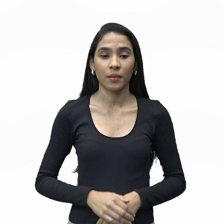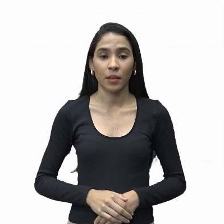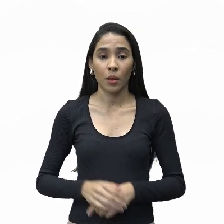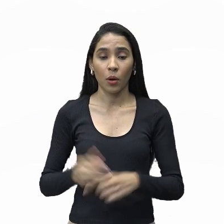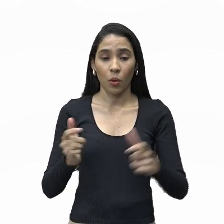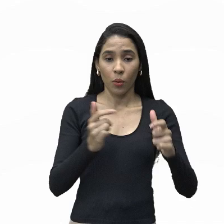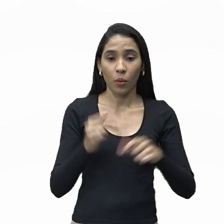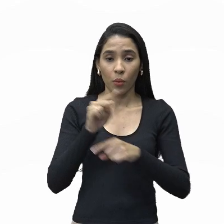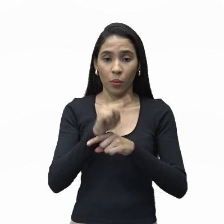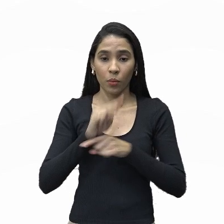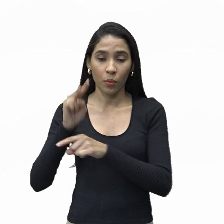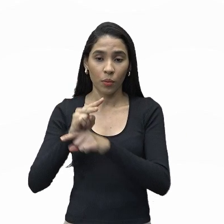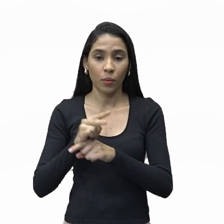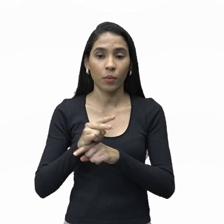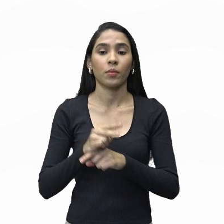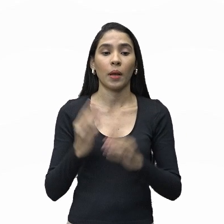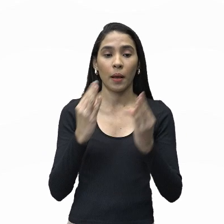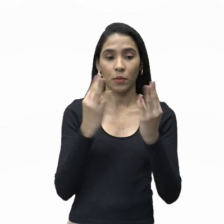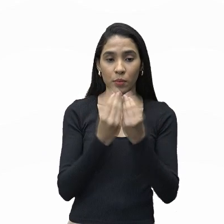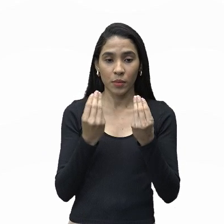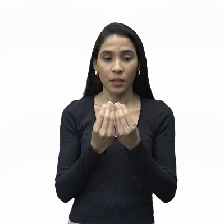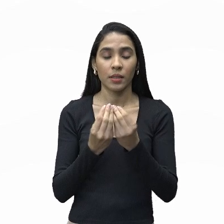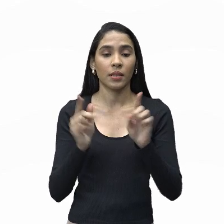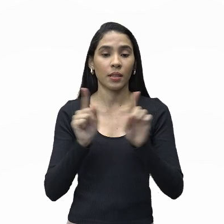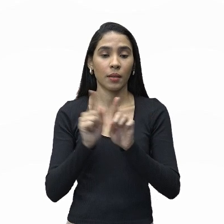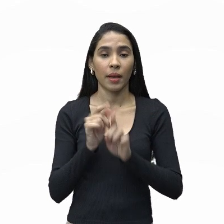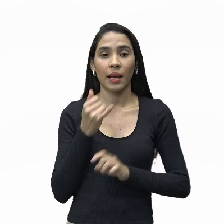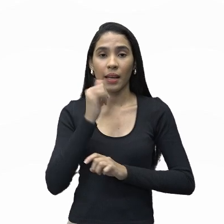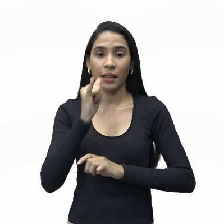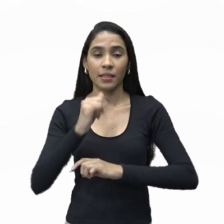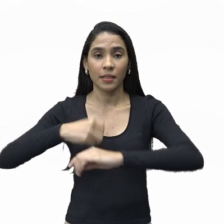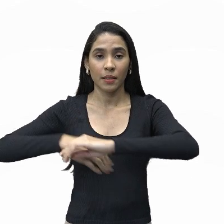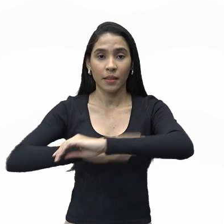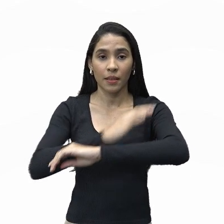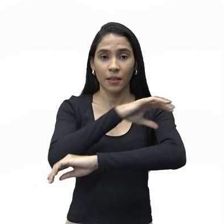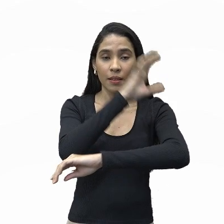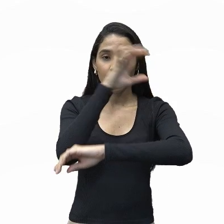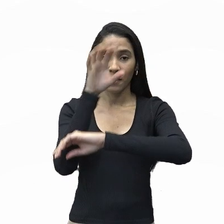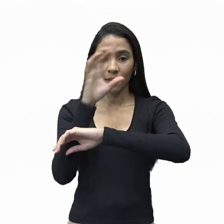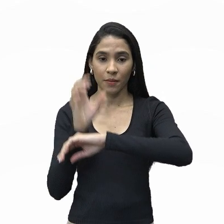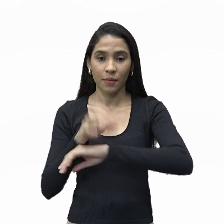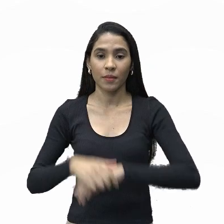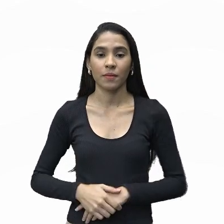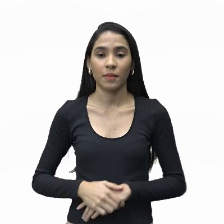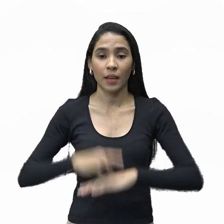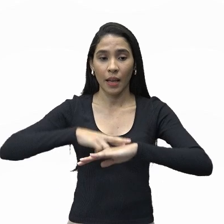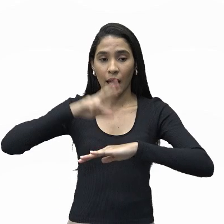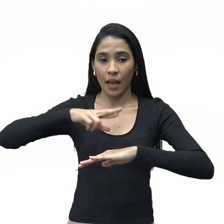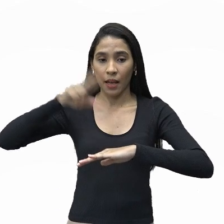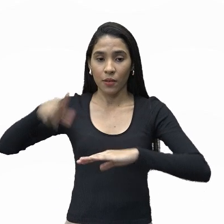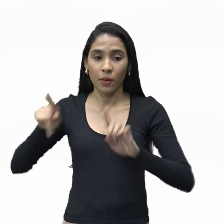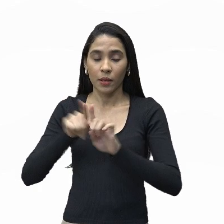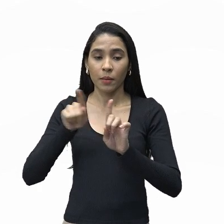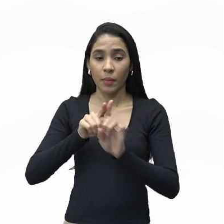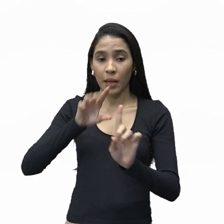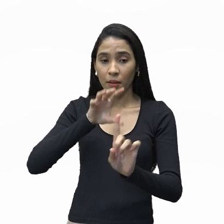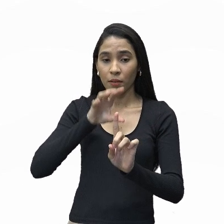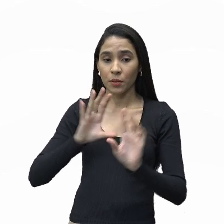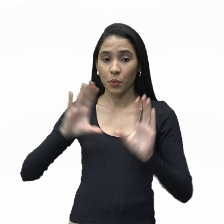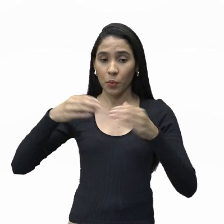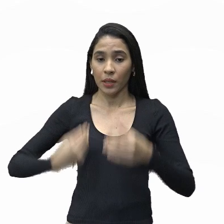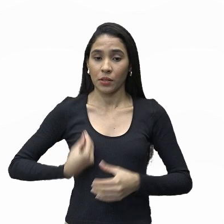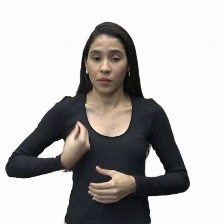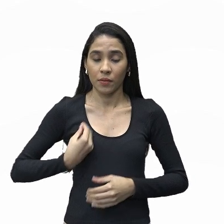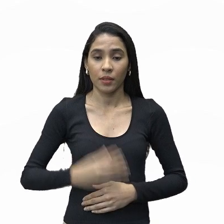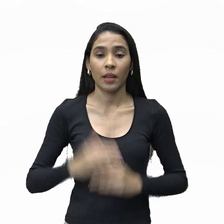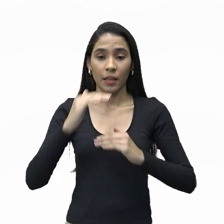de conservação, fluxo de matéria e de energia nos ecossistemas, radiações e seus efeitos em seres